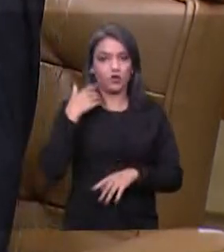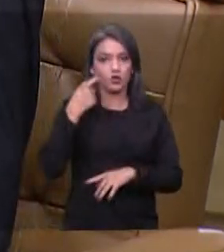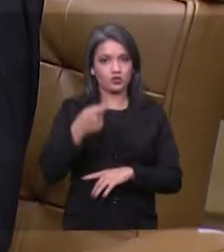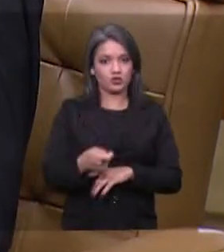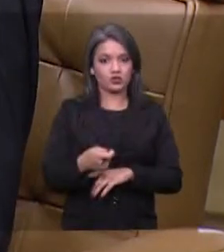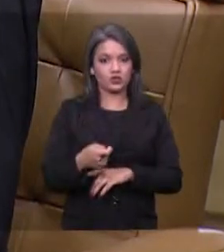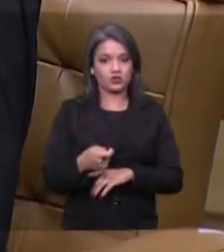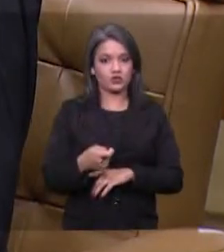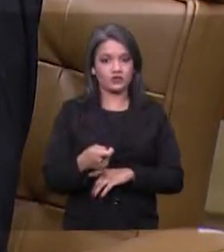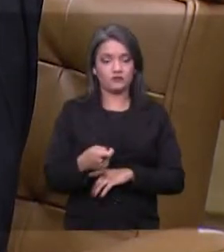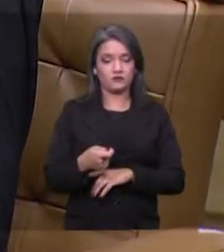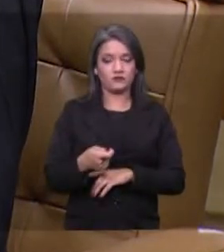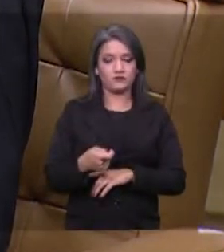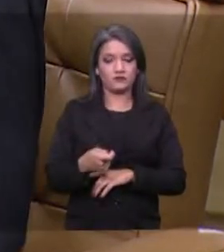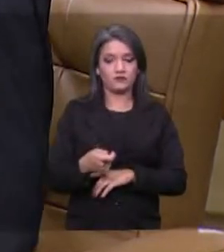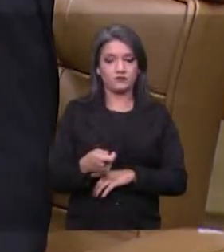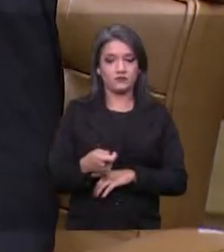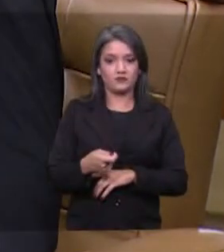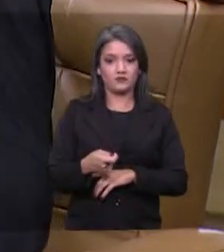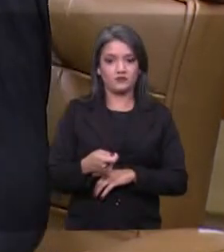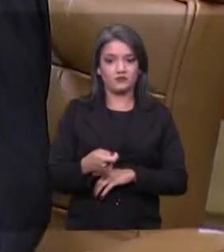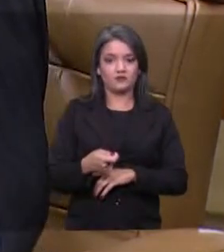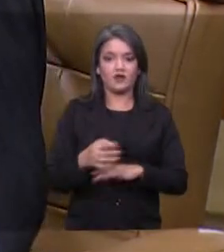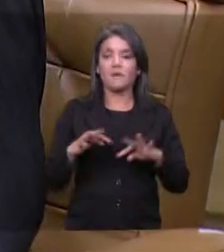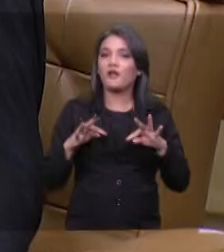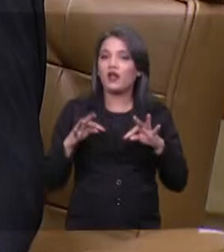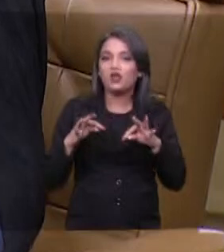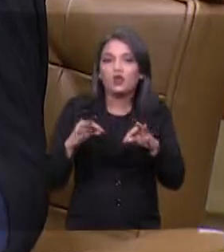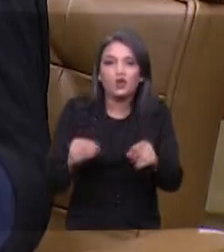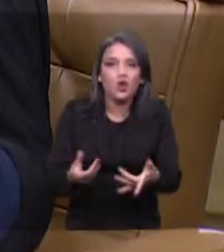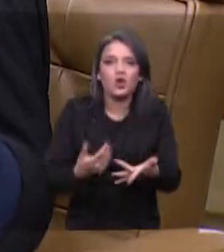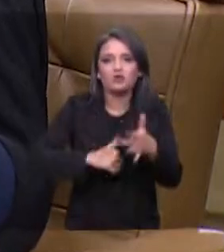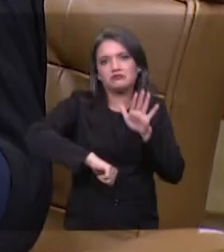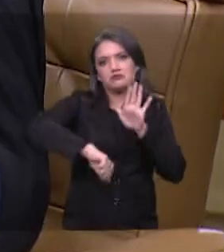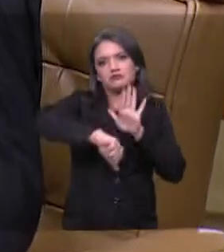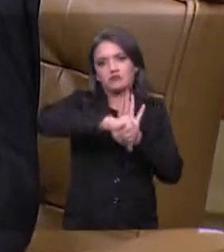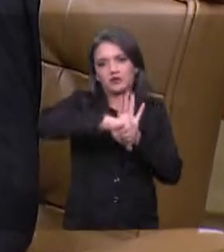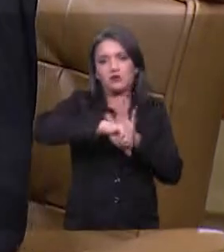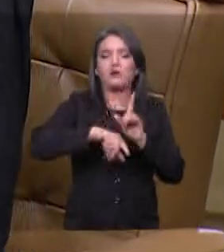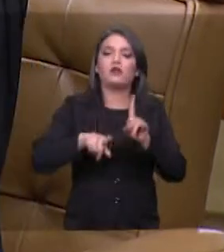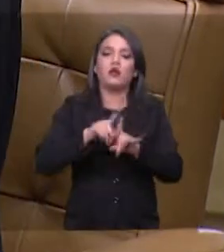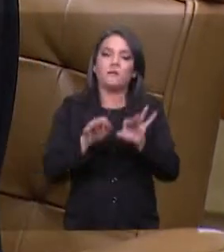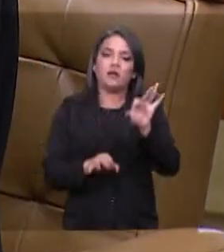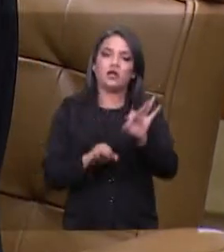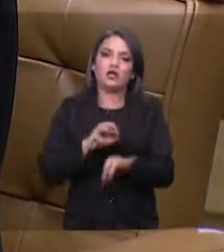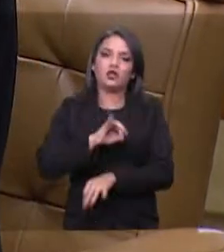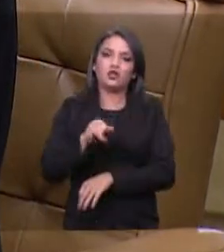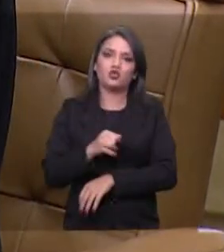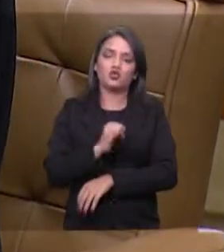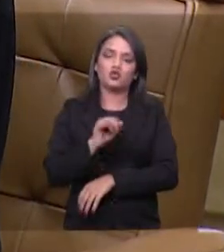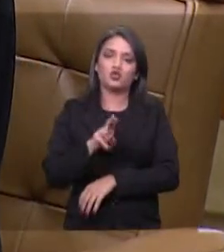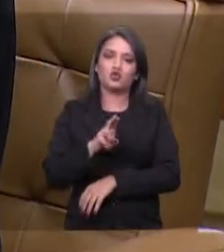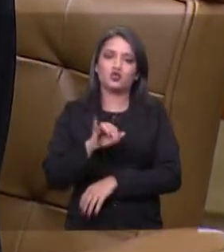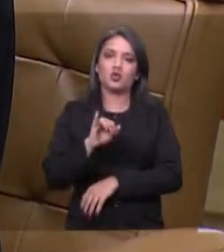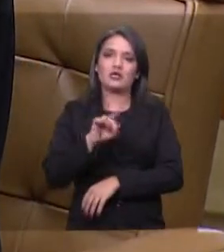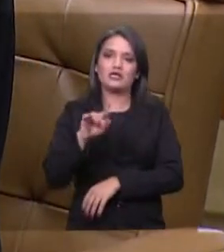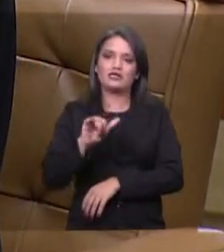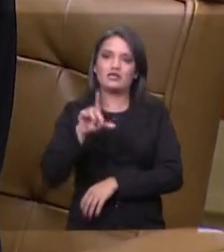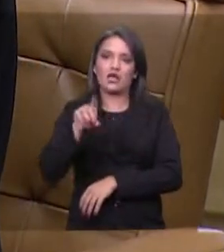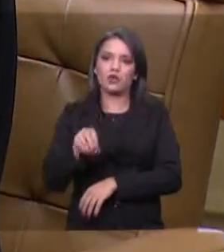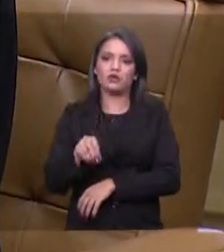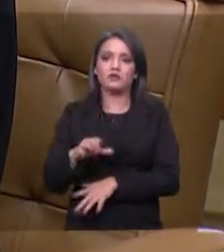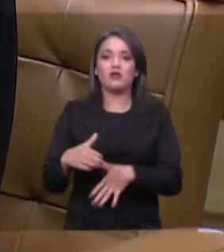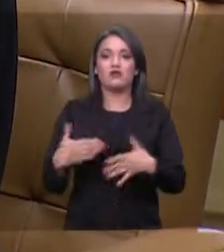todos, para todas as infrações penais, e também nos juizados. Então, onde não há, ao meu ver,